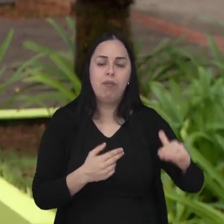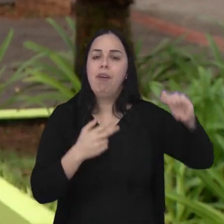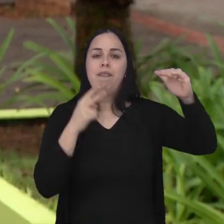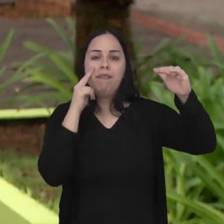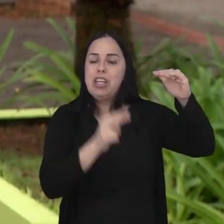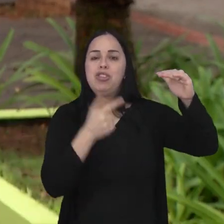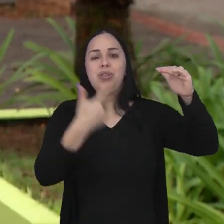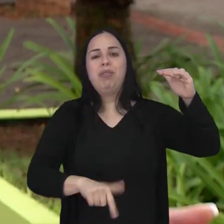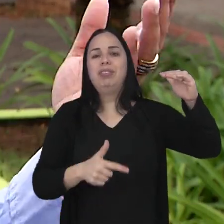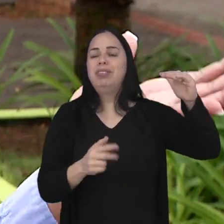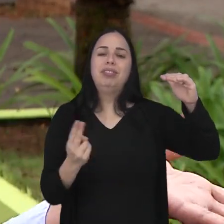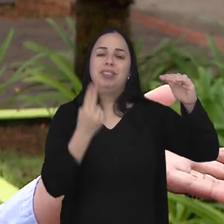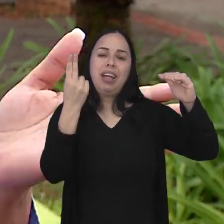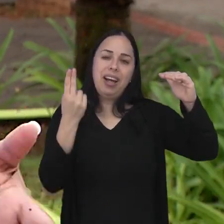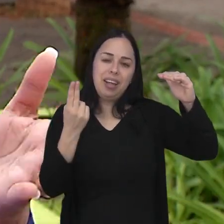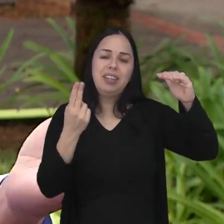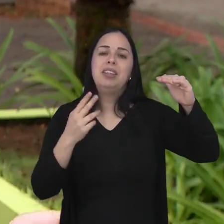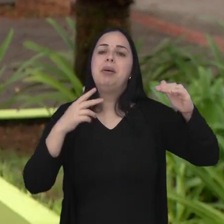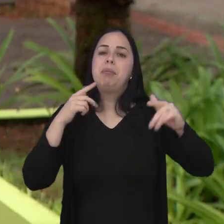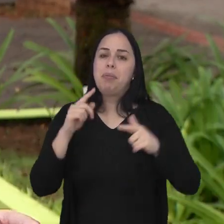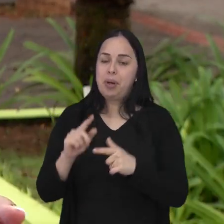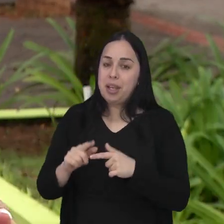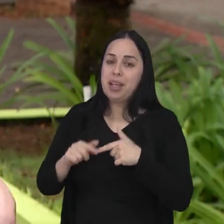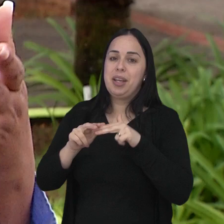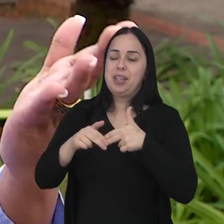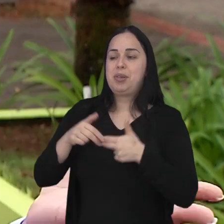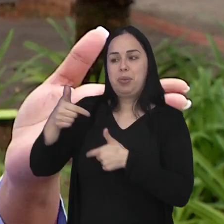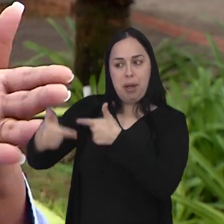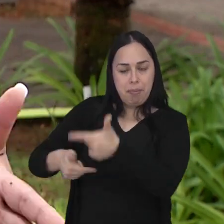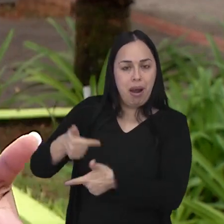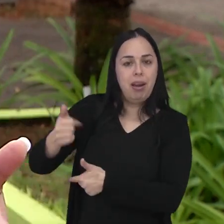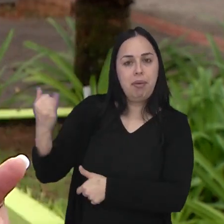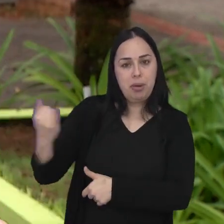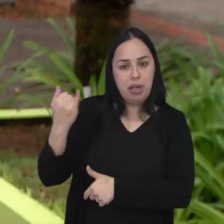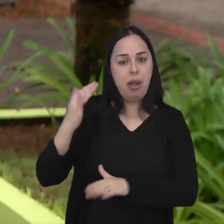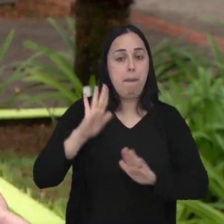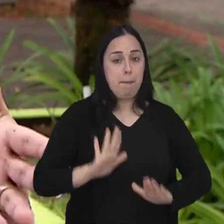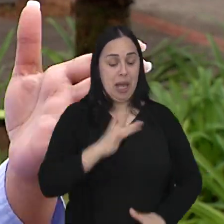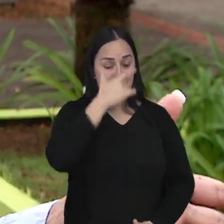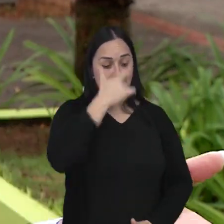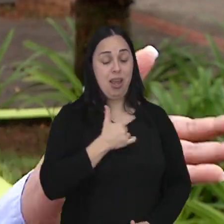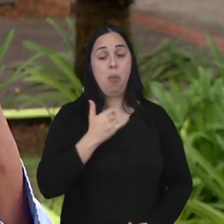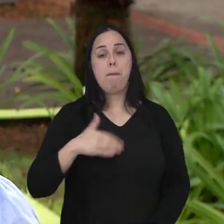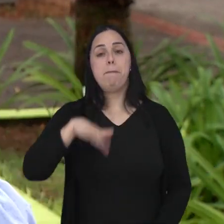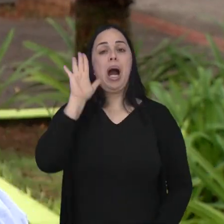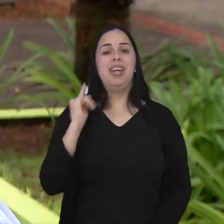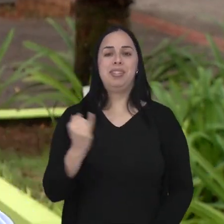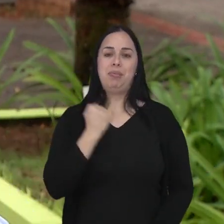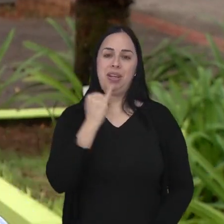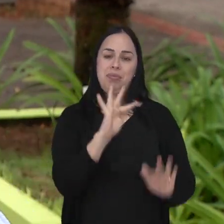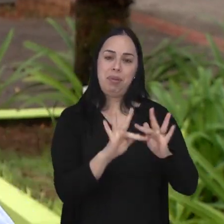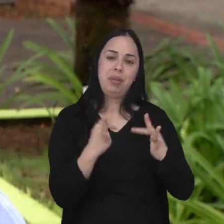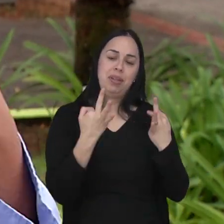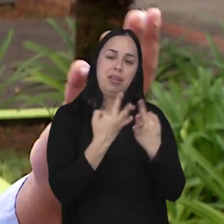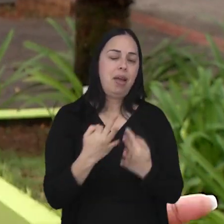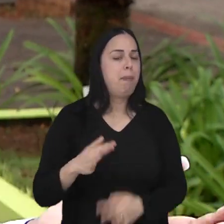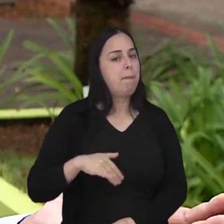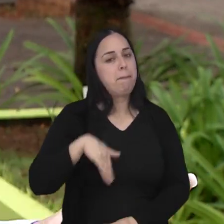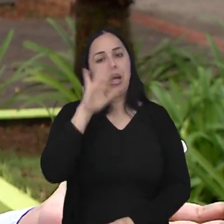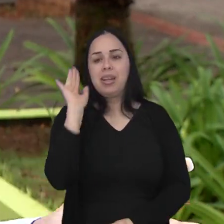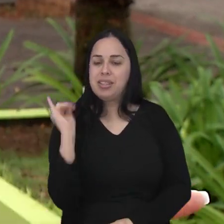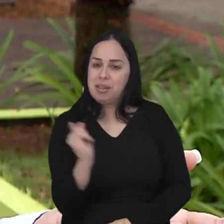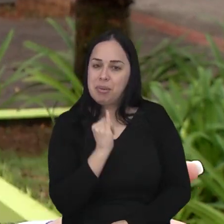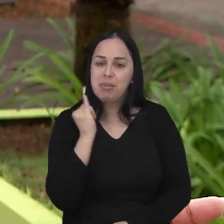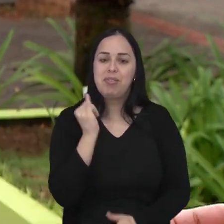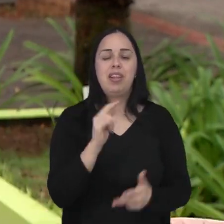família e a gente colocar cada coisa no seu lugar, né, o trabalho no seu lugar mas saber que eu sou importante, a minha família